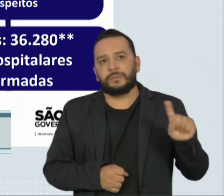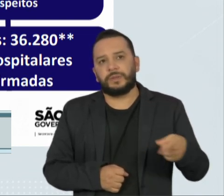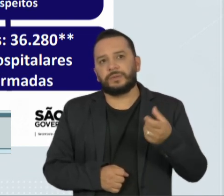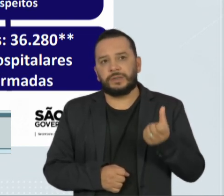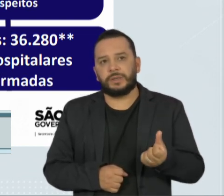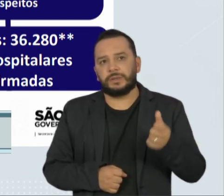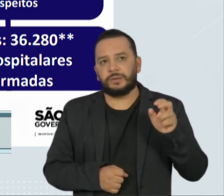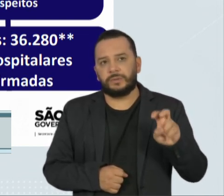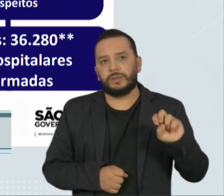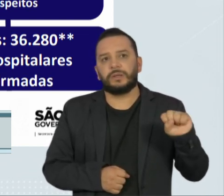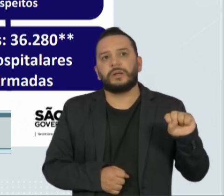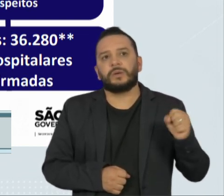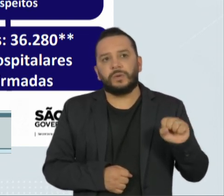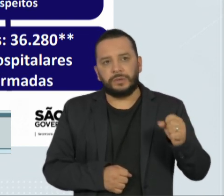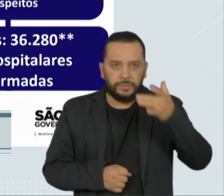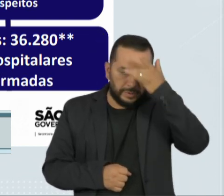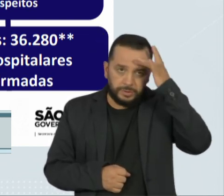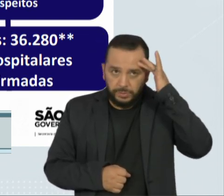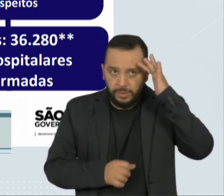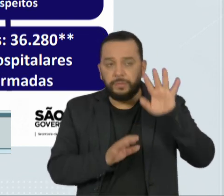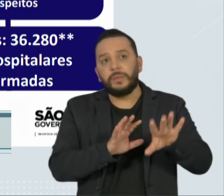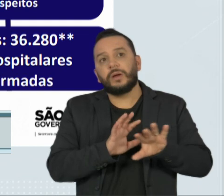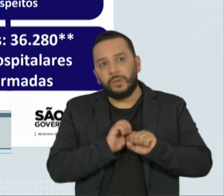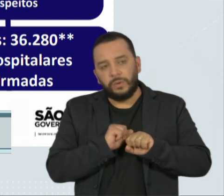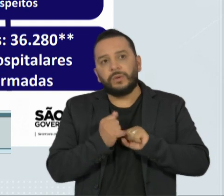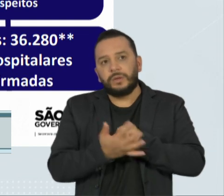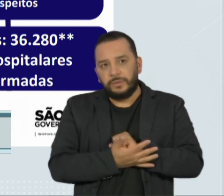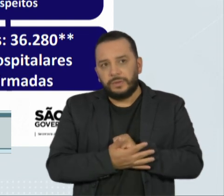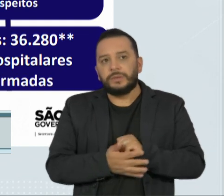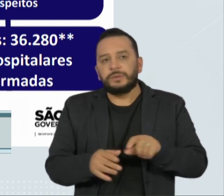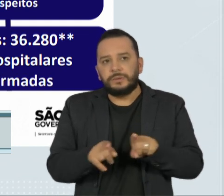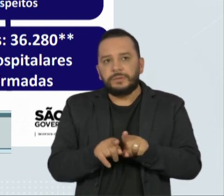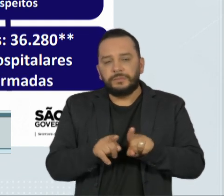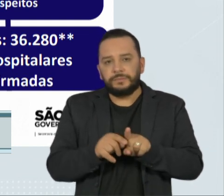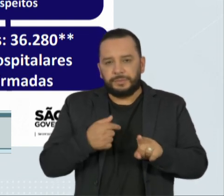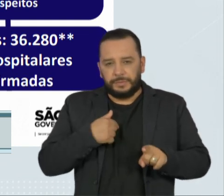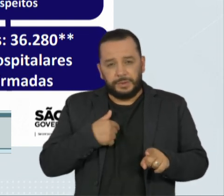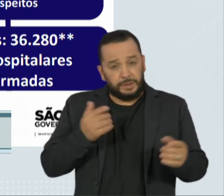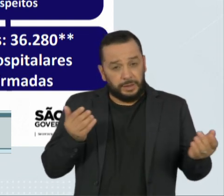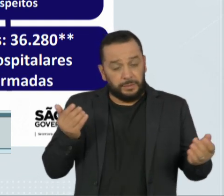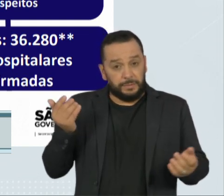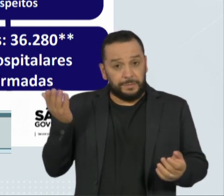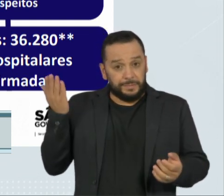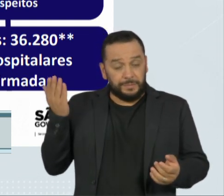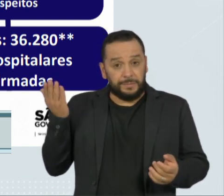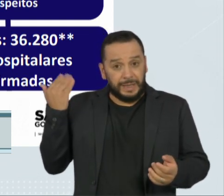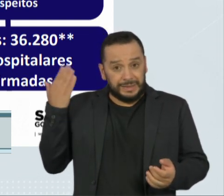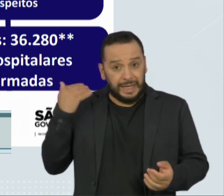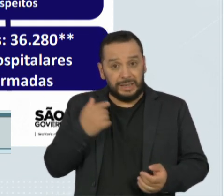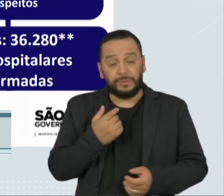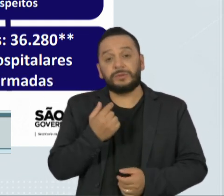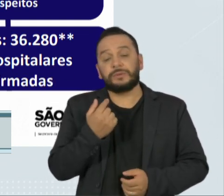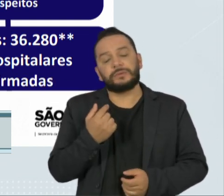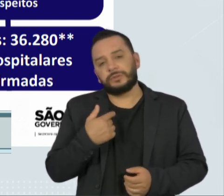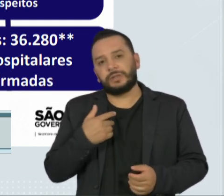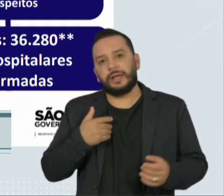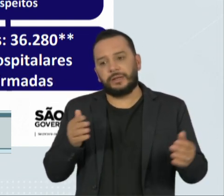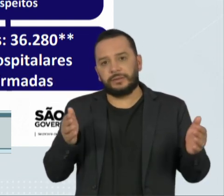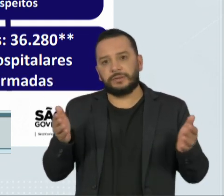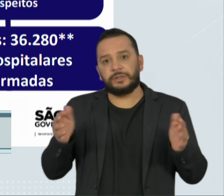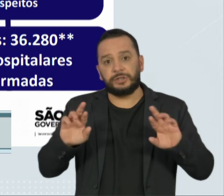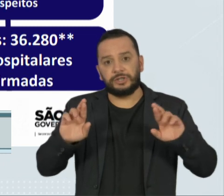211.658 casos confirmados, uma diferença de 18 mil com relação ao último boletim, em